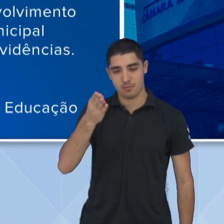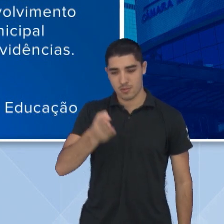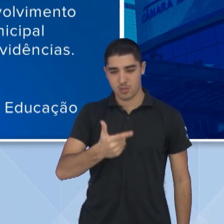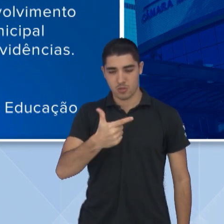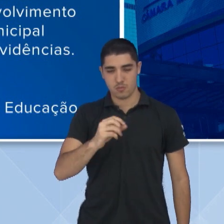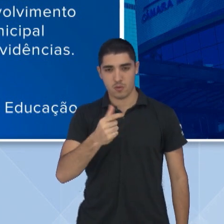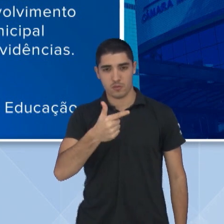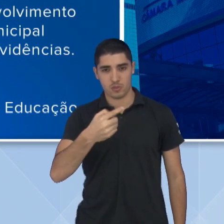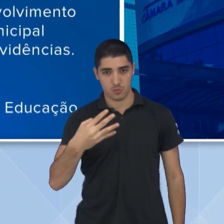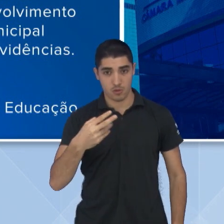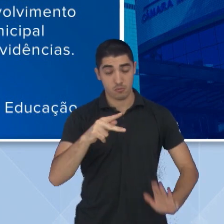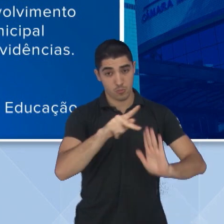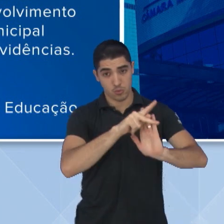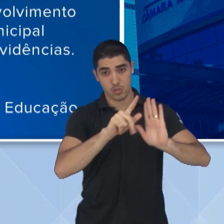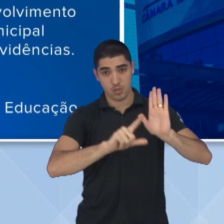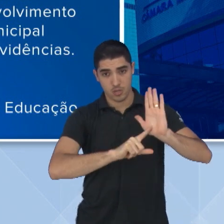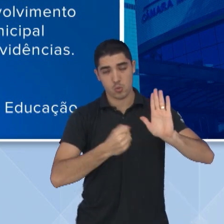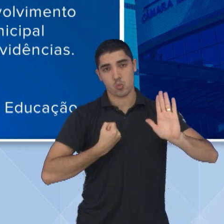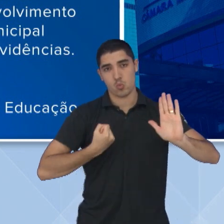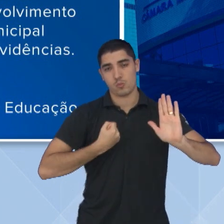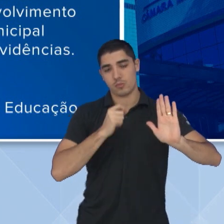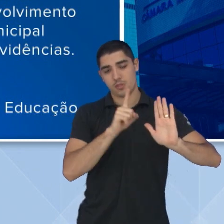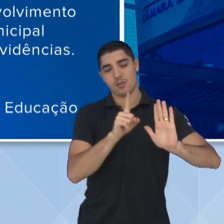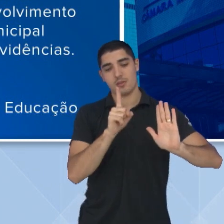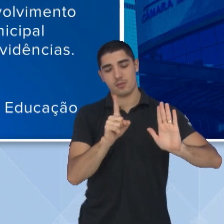4853/2024, projeto de lei número